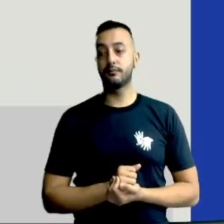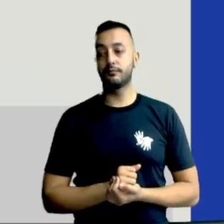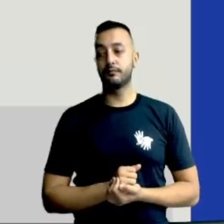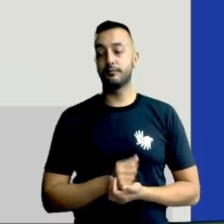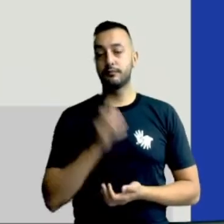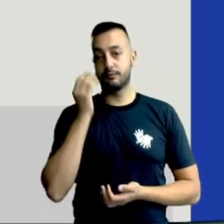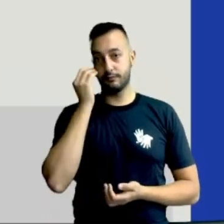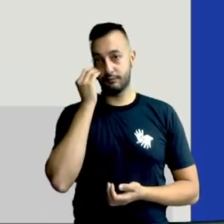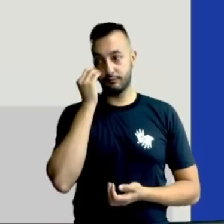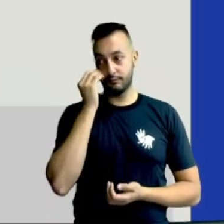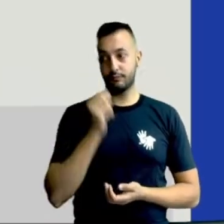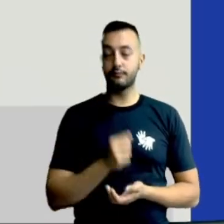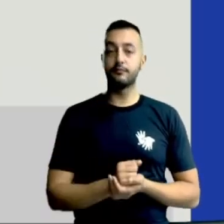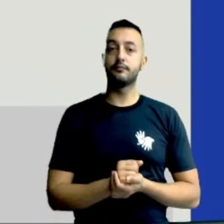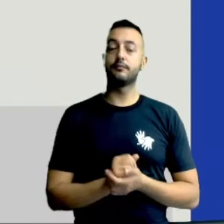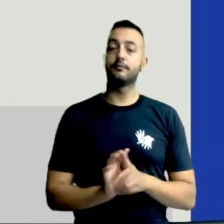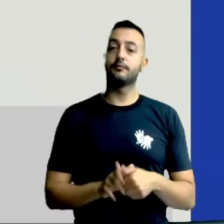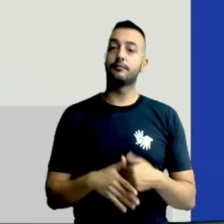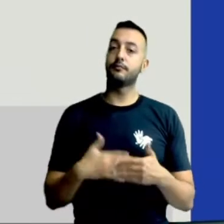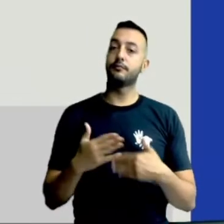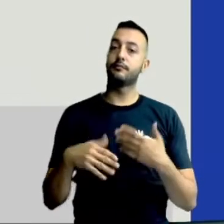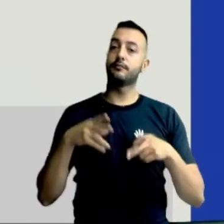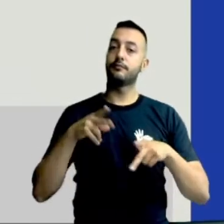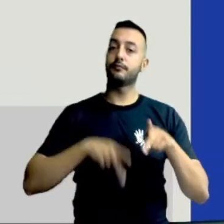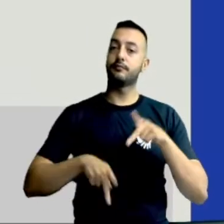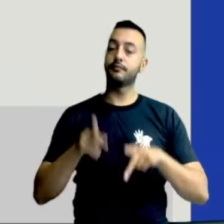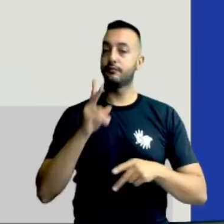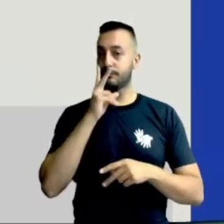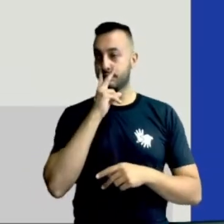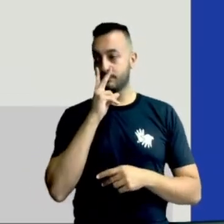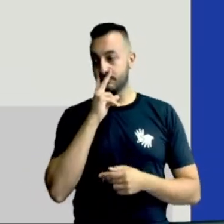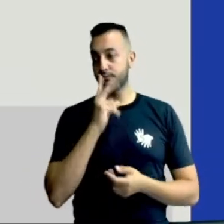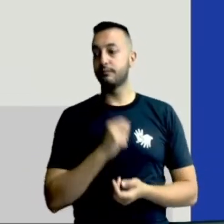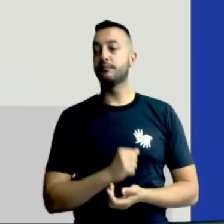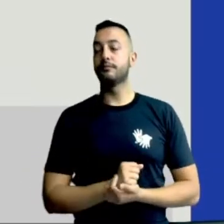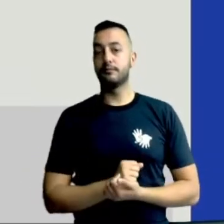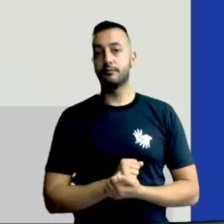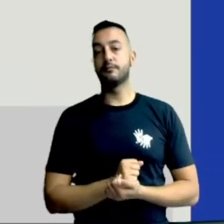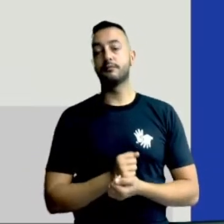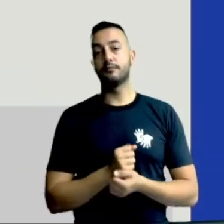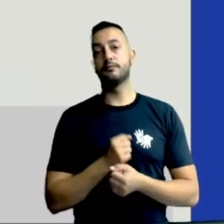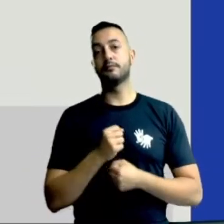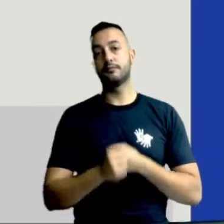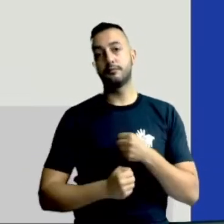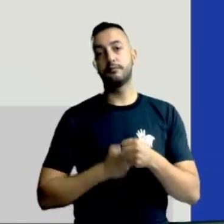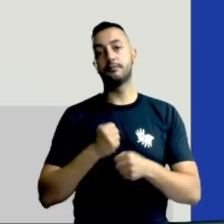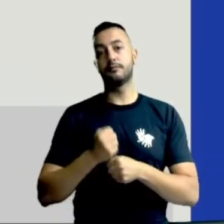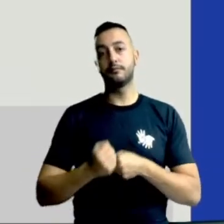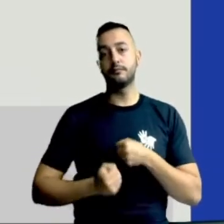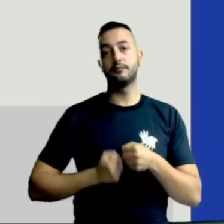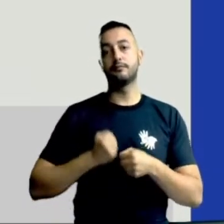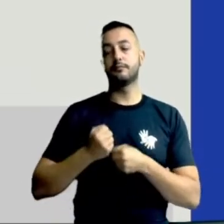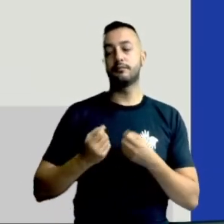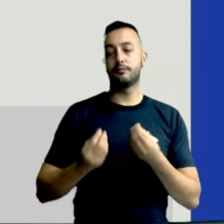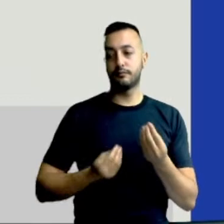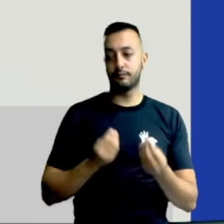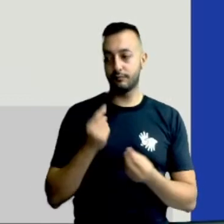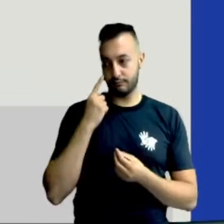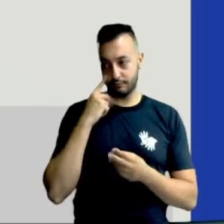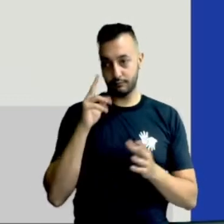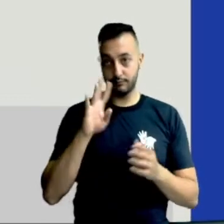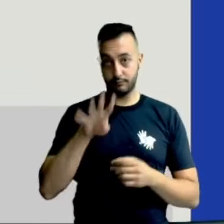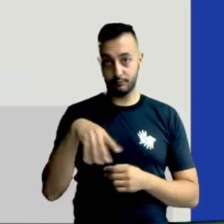Então vamos lá. Crescimento da população de Vitória de Santo Antão ao longo do tempo. Então, observem aqui